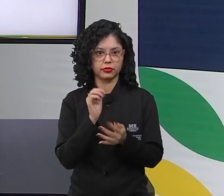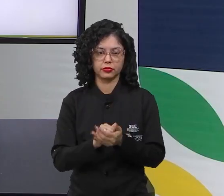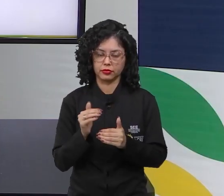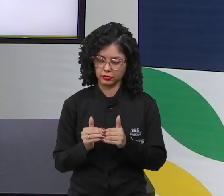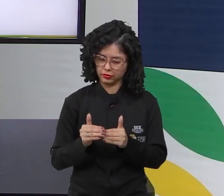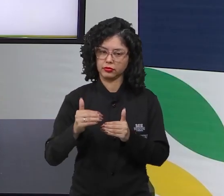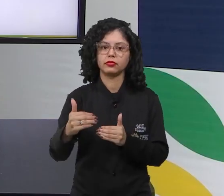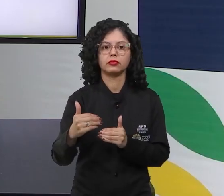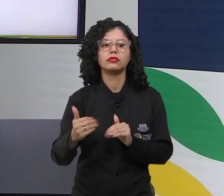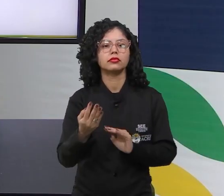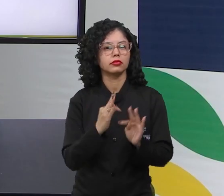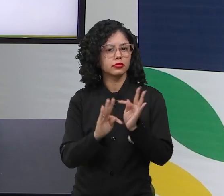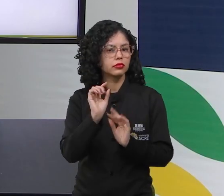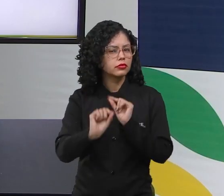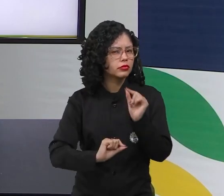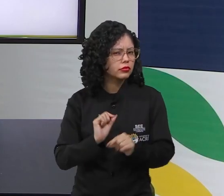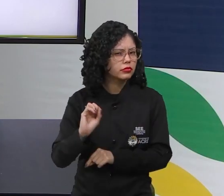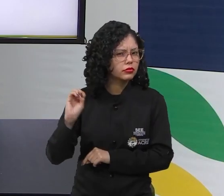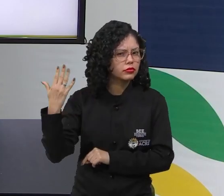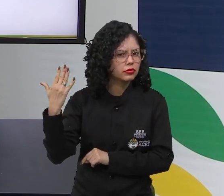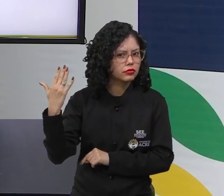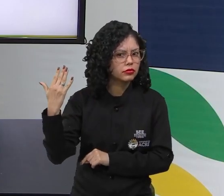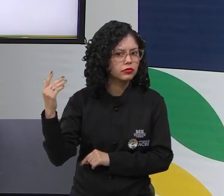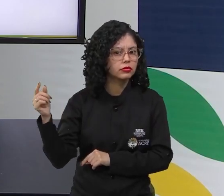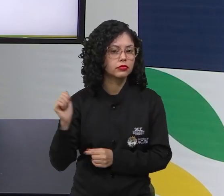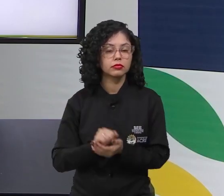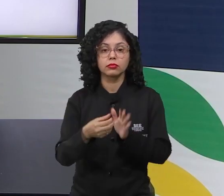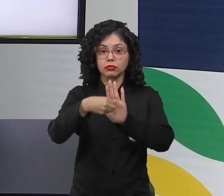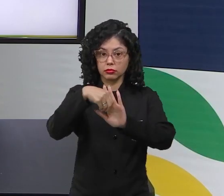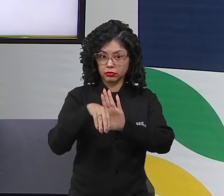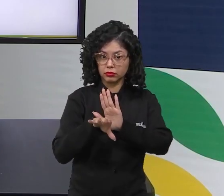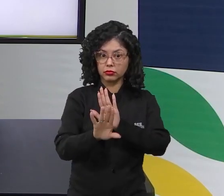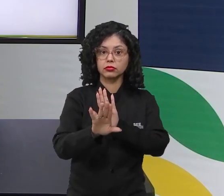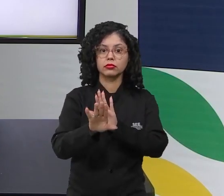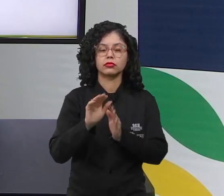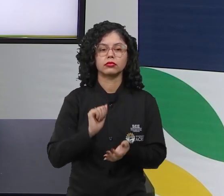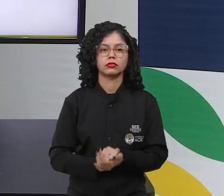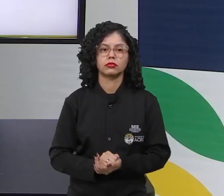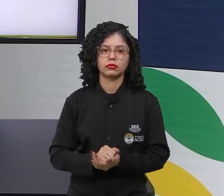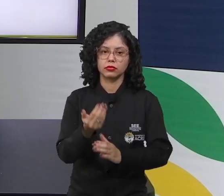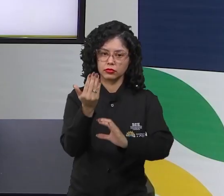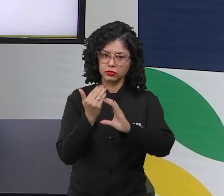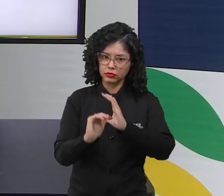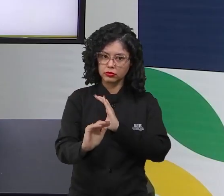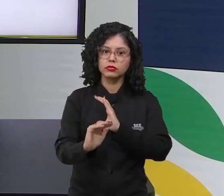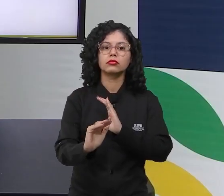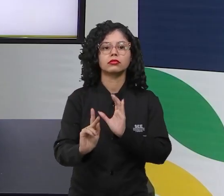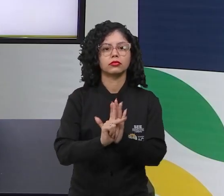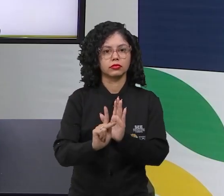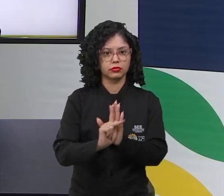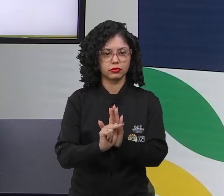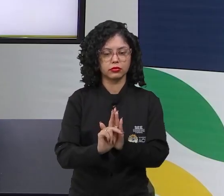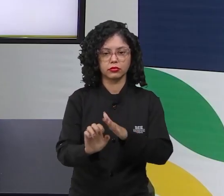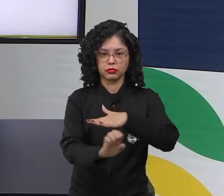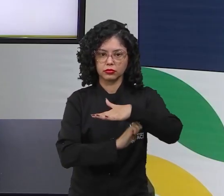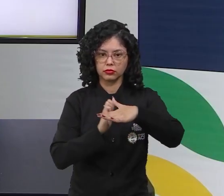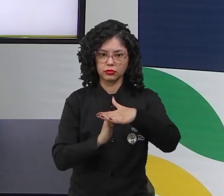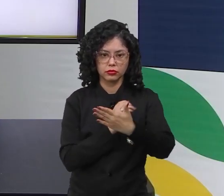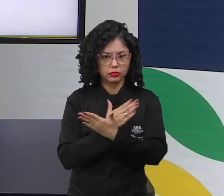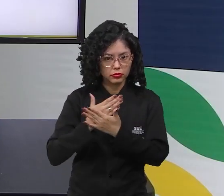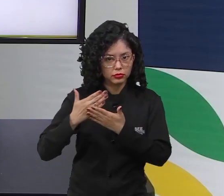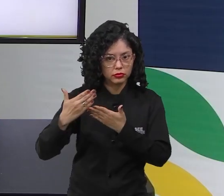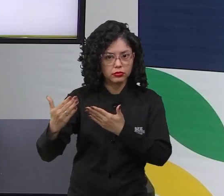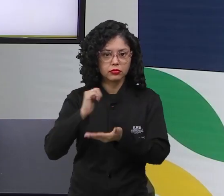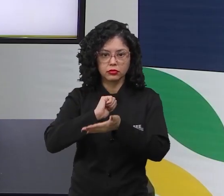avanço tecnológico, o que é que acontece? A mídia, as publicidades, as empresas, elas começam a